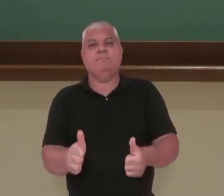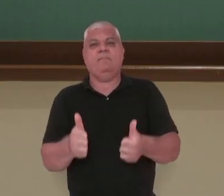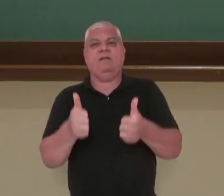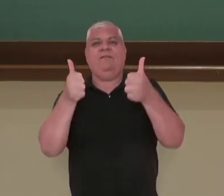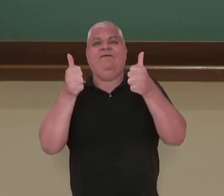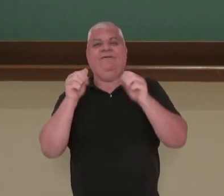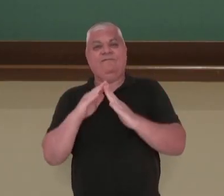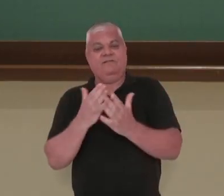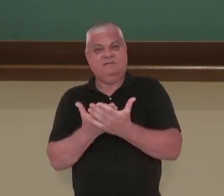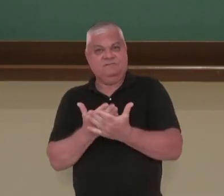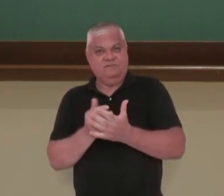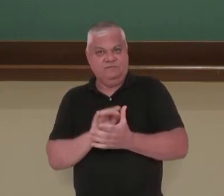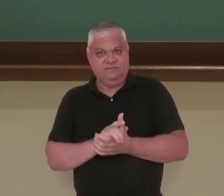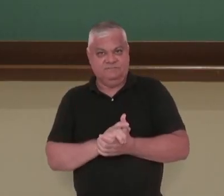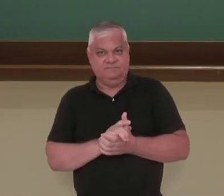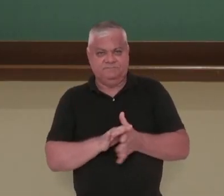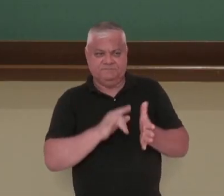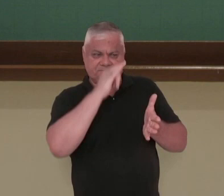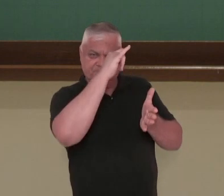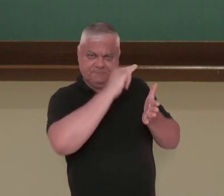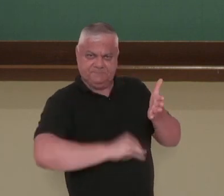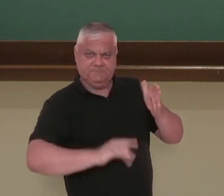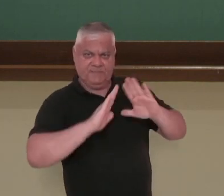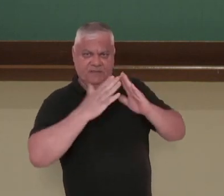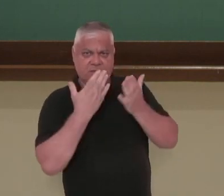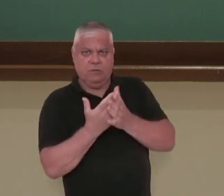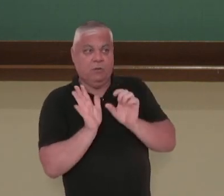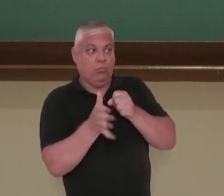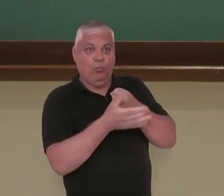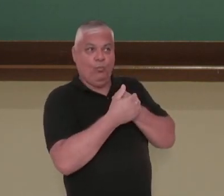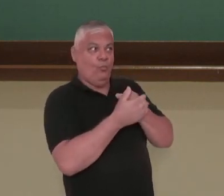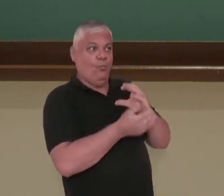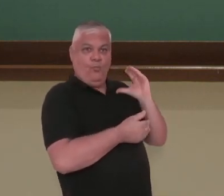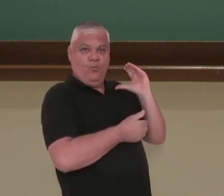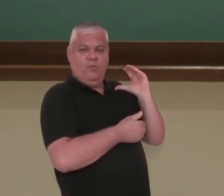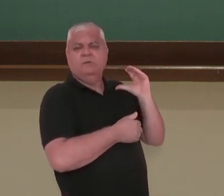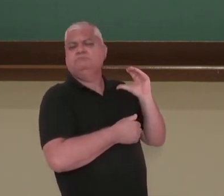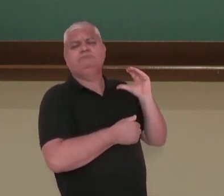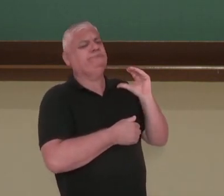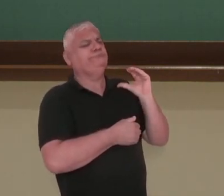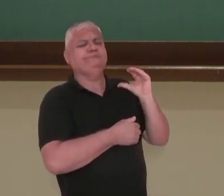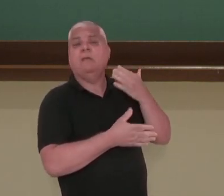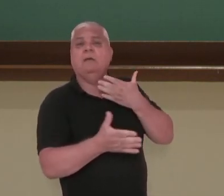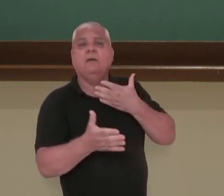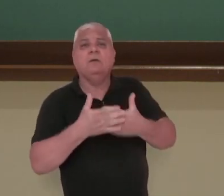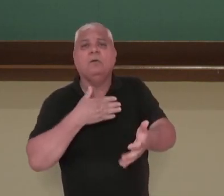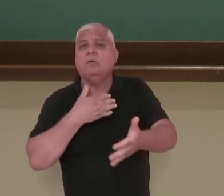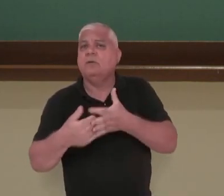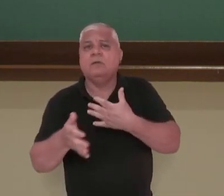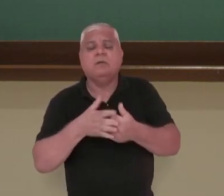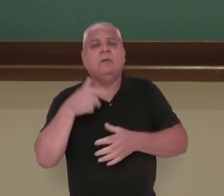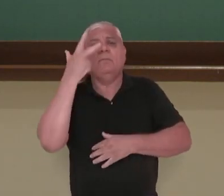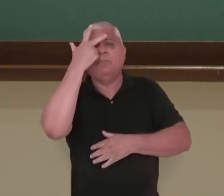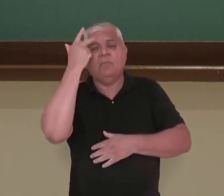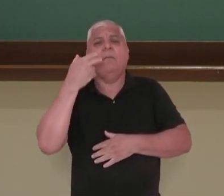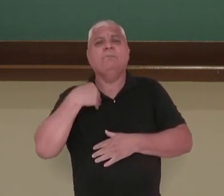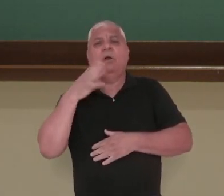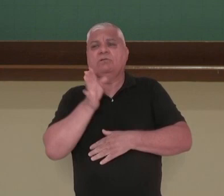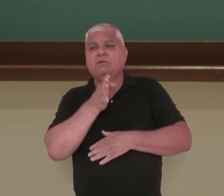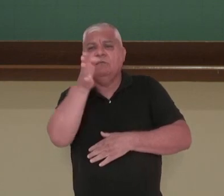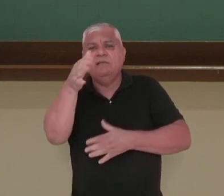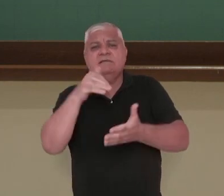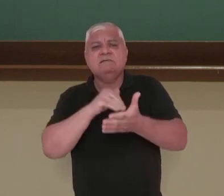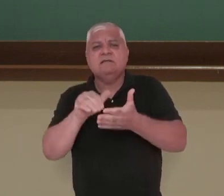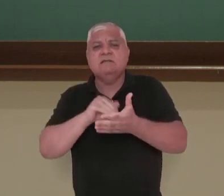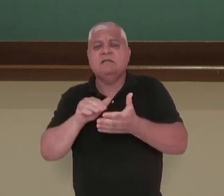regimento escolar ele não é um documento secreto, escondido. Qualquer uma pessoa pode chegar na secretaria da escola e pedir o